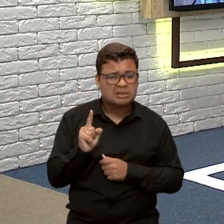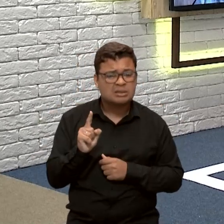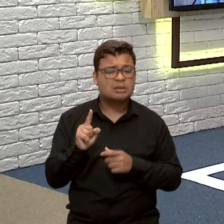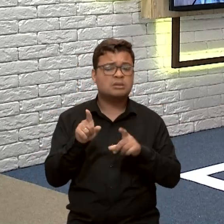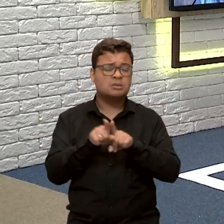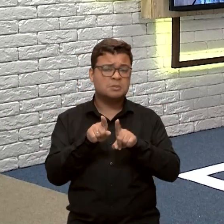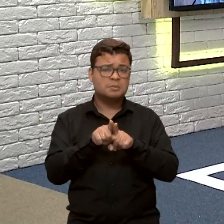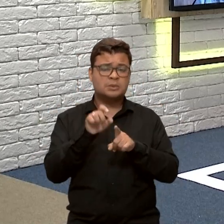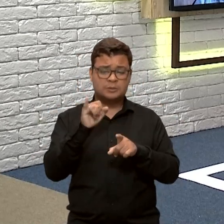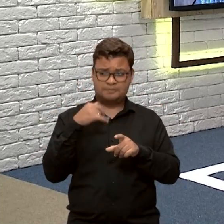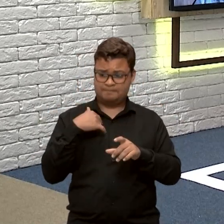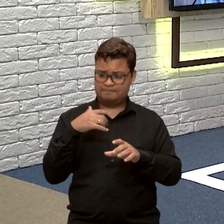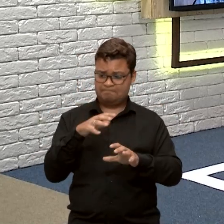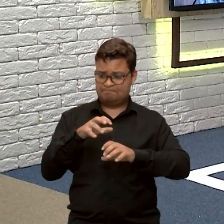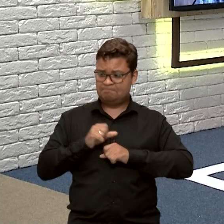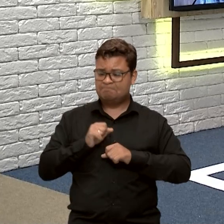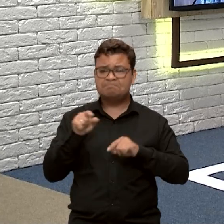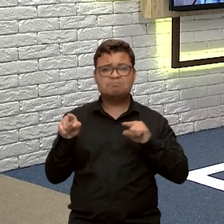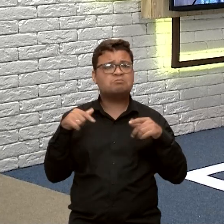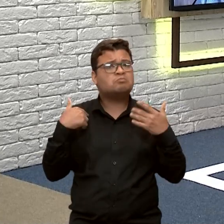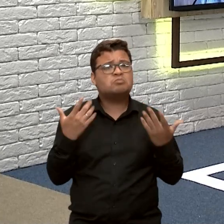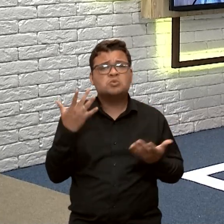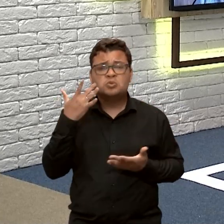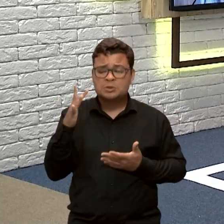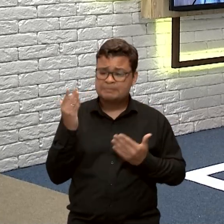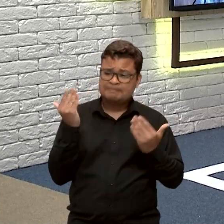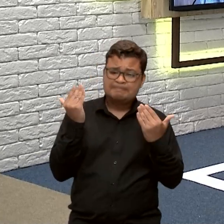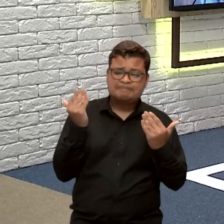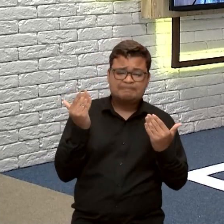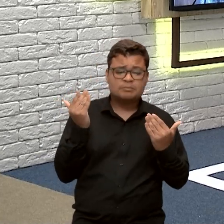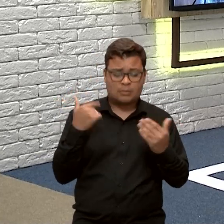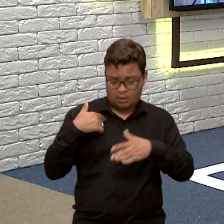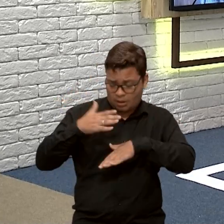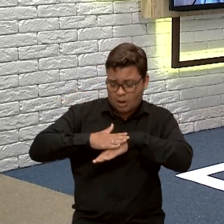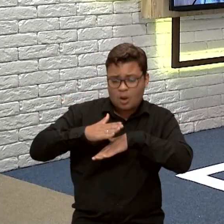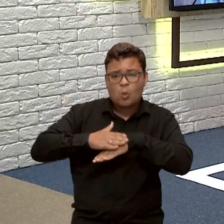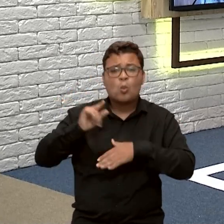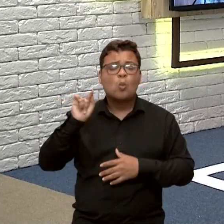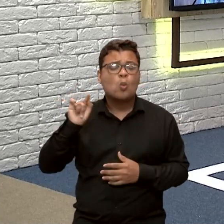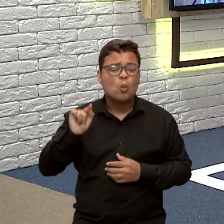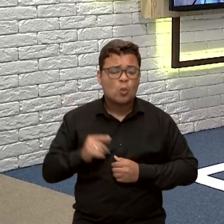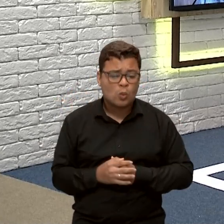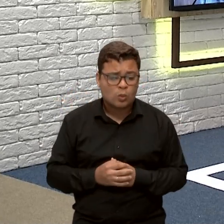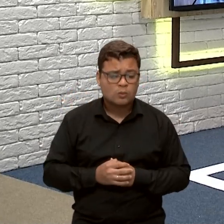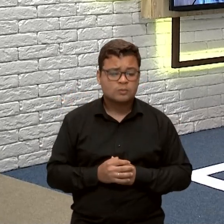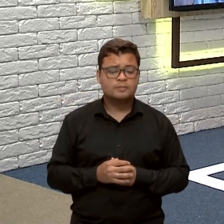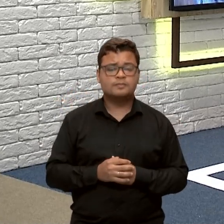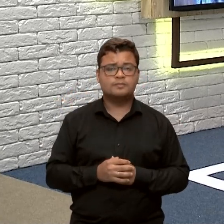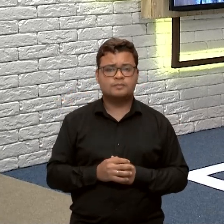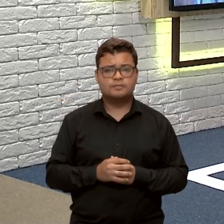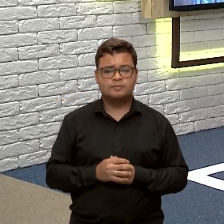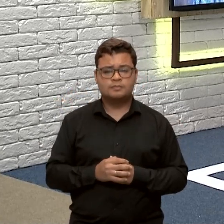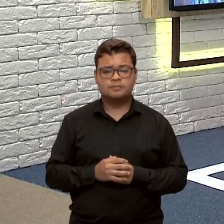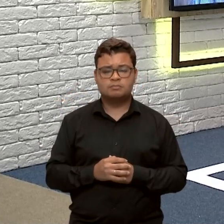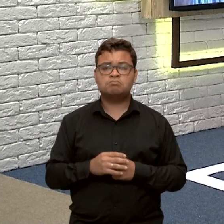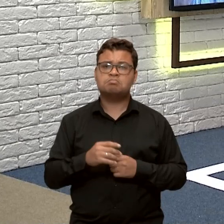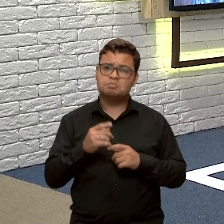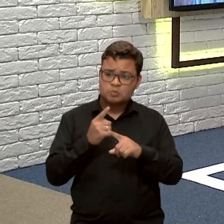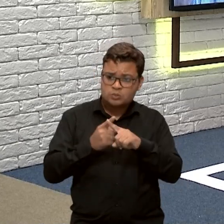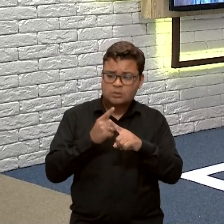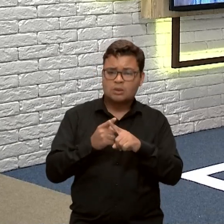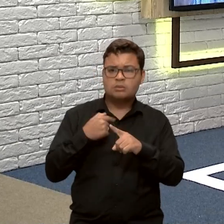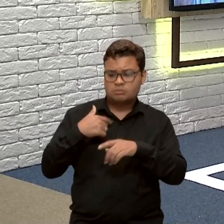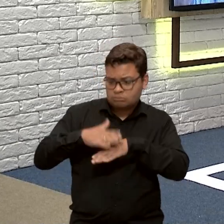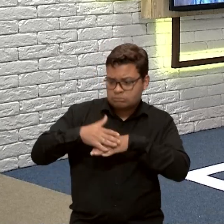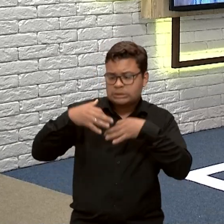3, né? Nesse ano. Dá para confundir dengue com Covid? O que que diferencia dengue com Covid?